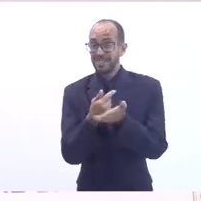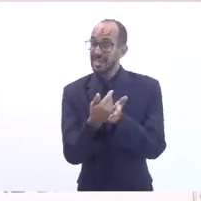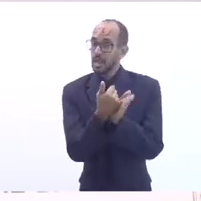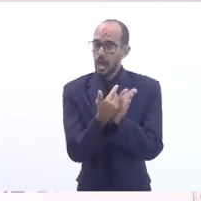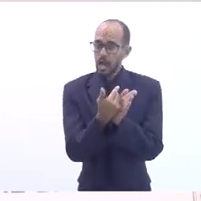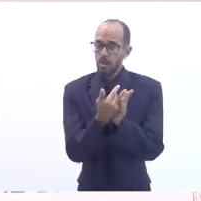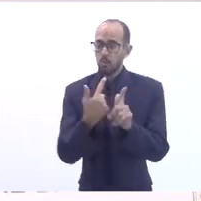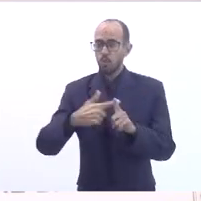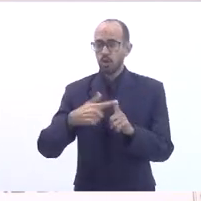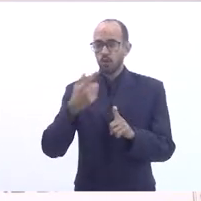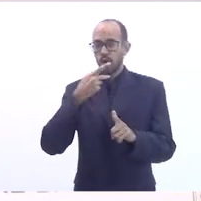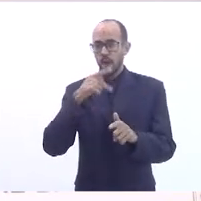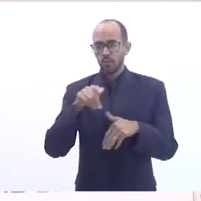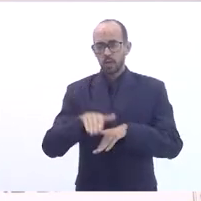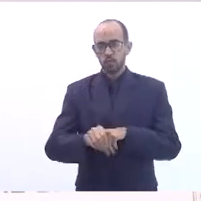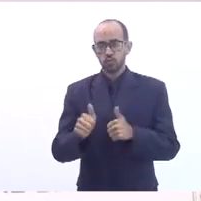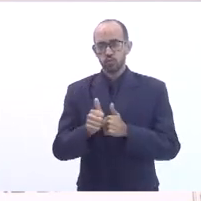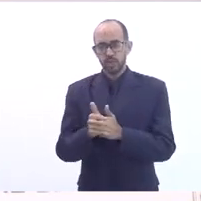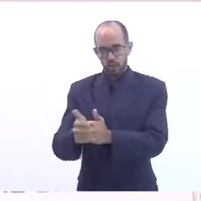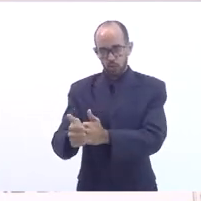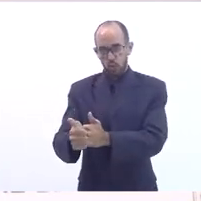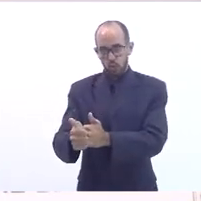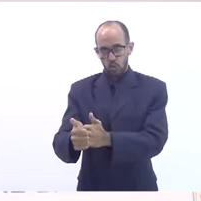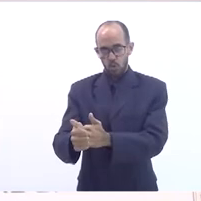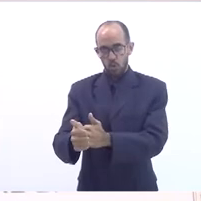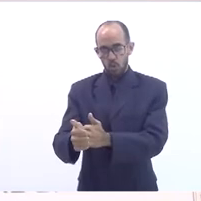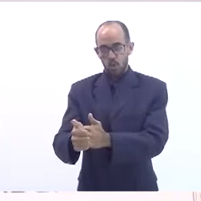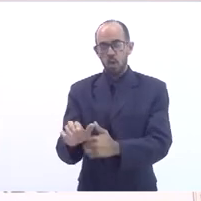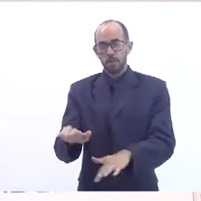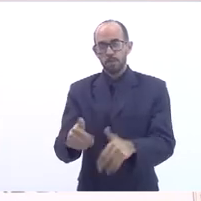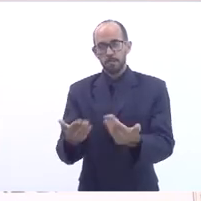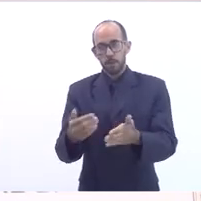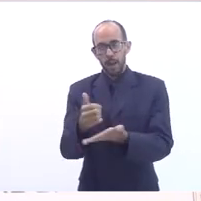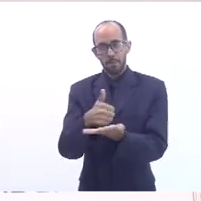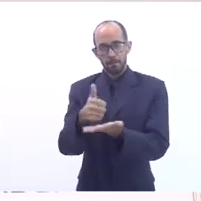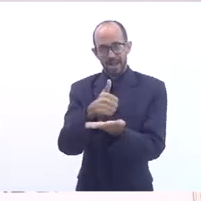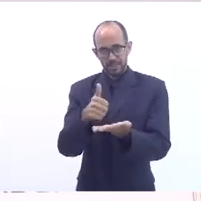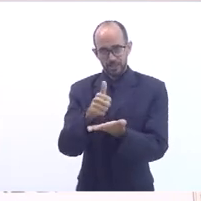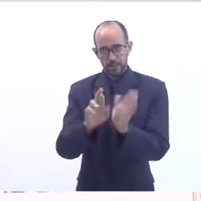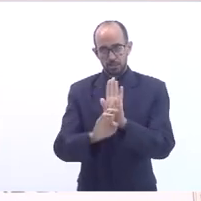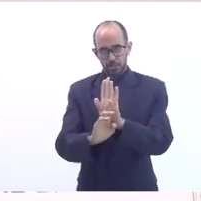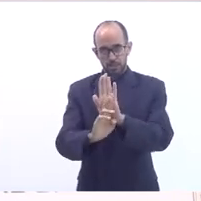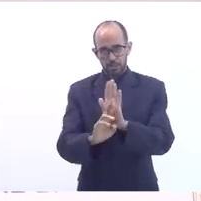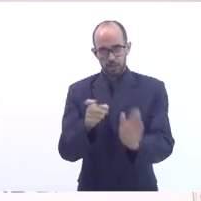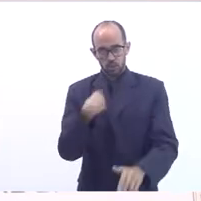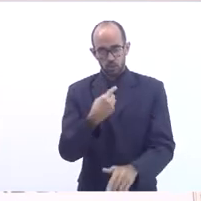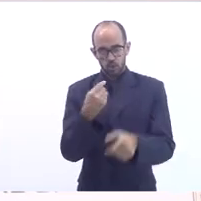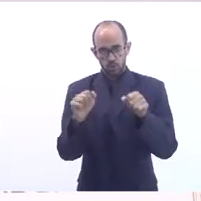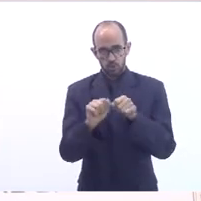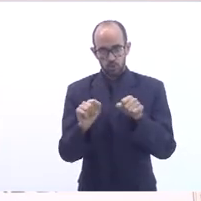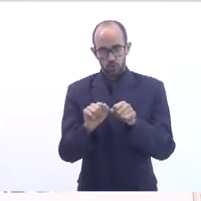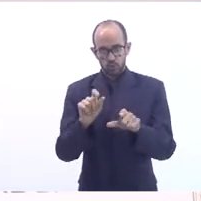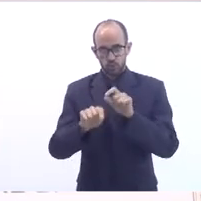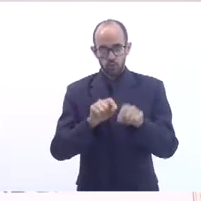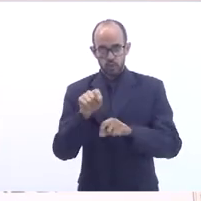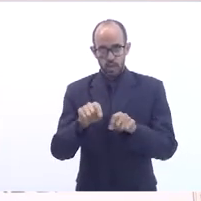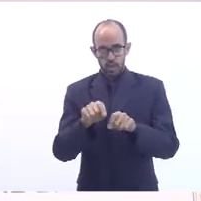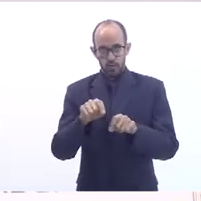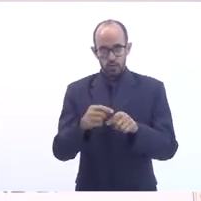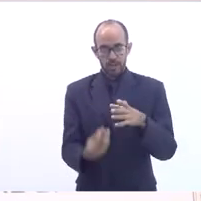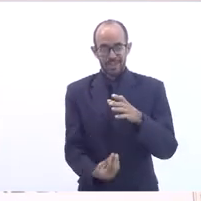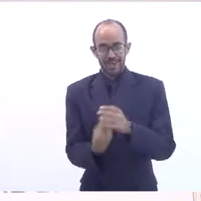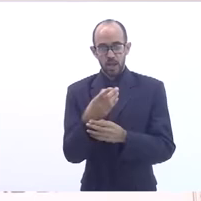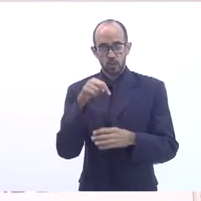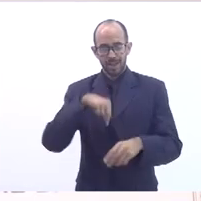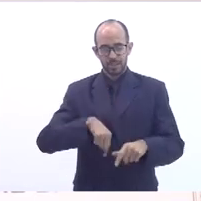presa por Apologia e a base da representação que nós fizemos foi construída